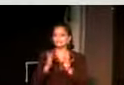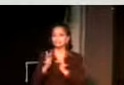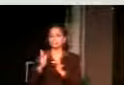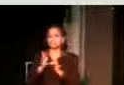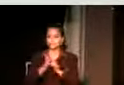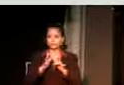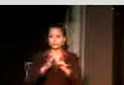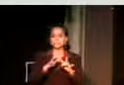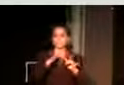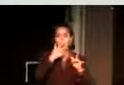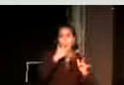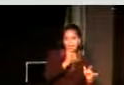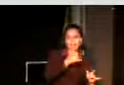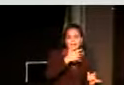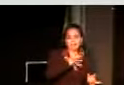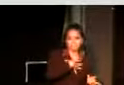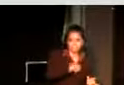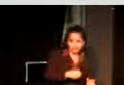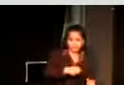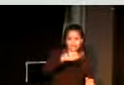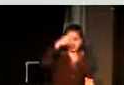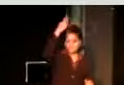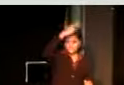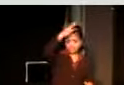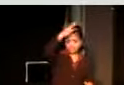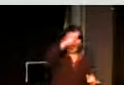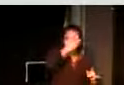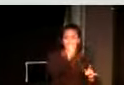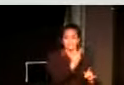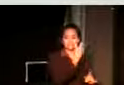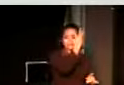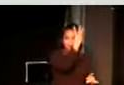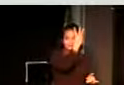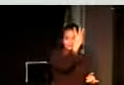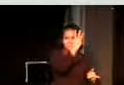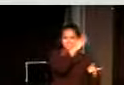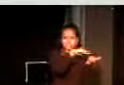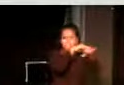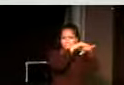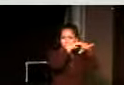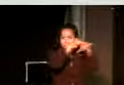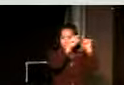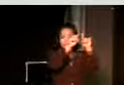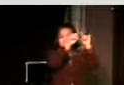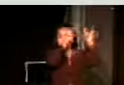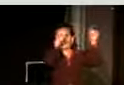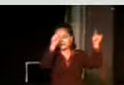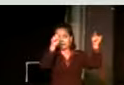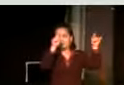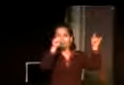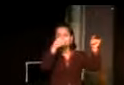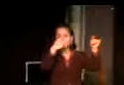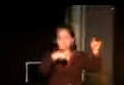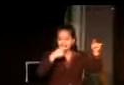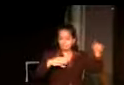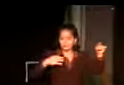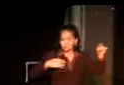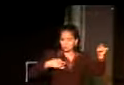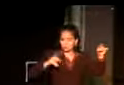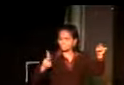eternidade ele o pai e o filho ele o pai e o espírito que era bom que houvesse uma identificação misericordiosa